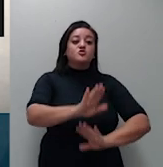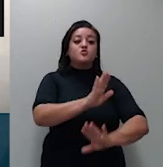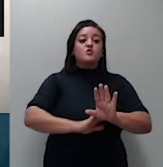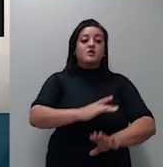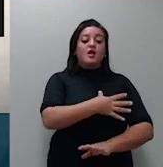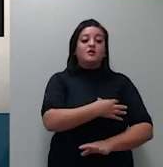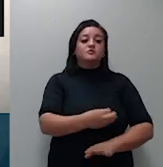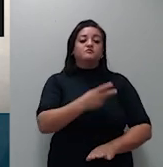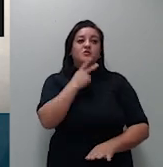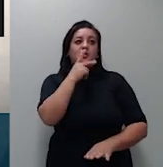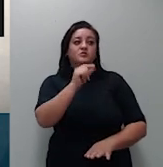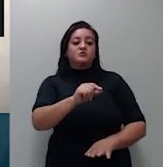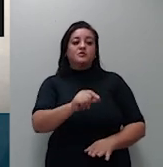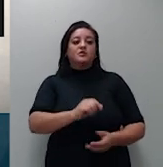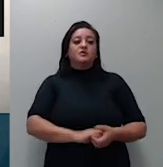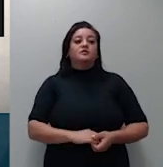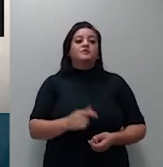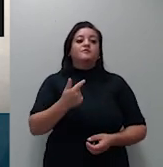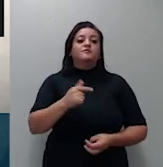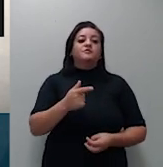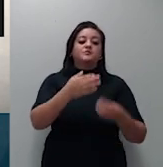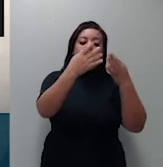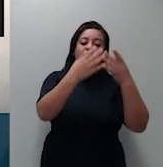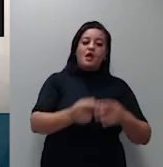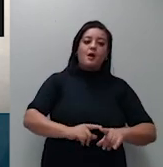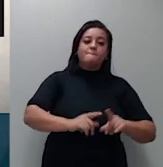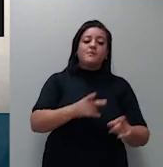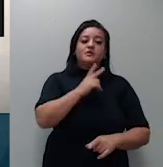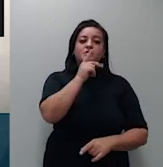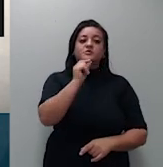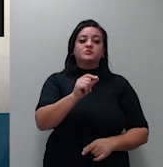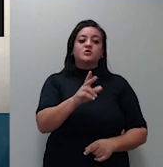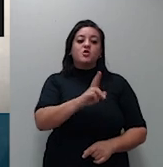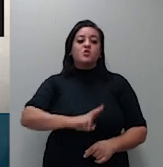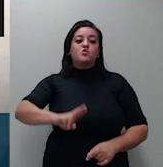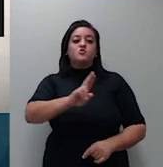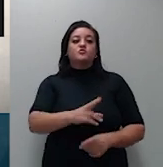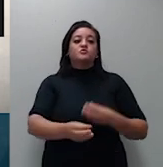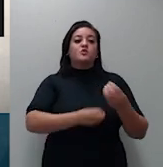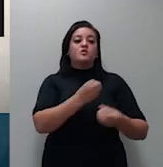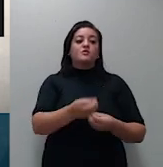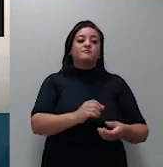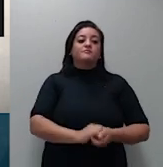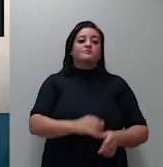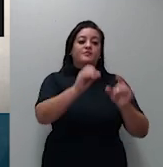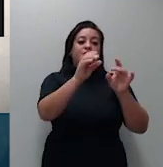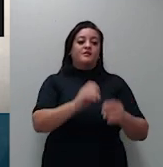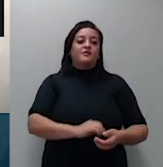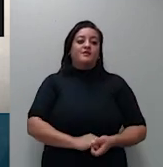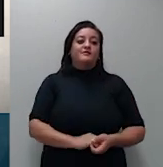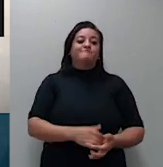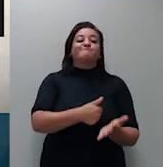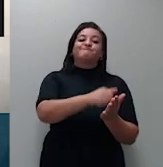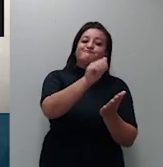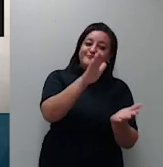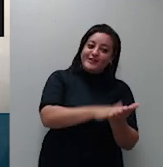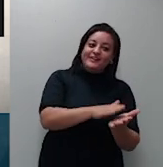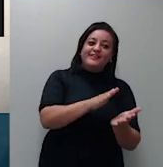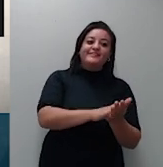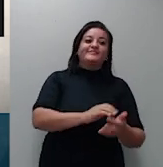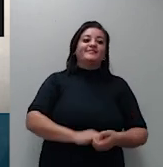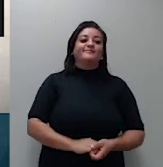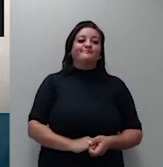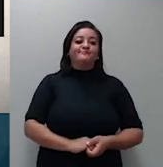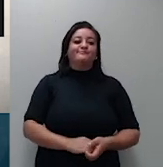não tenho de tarde mas parece utilizar isso uma espécie de retaliação para com